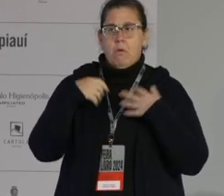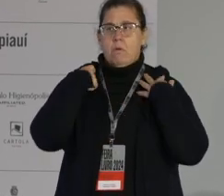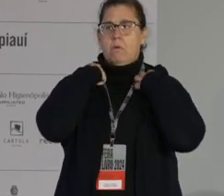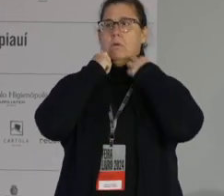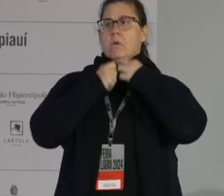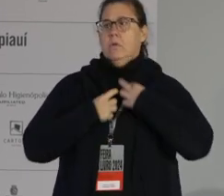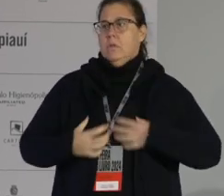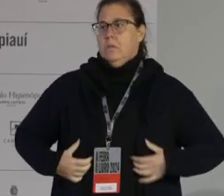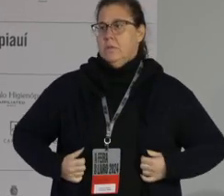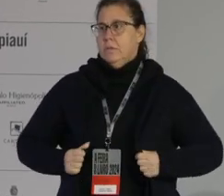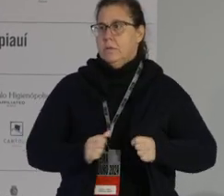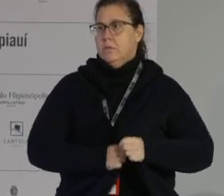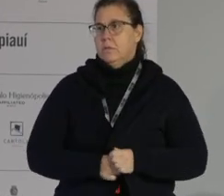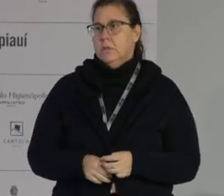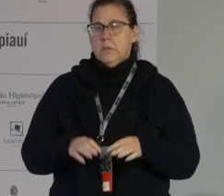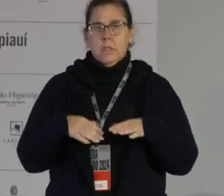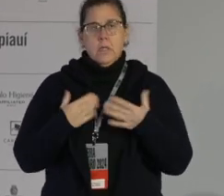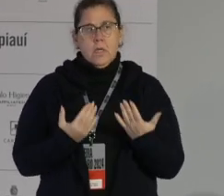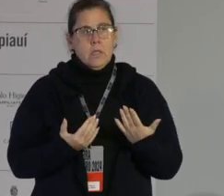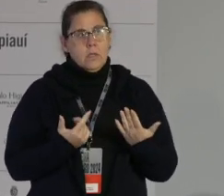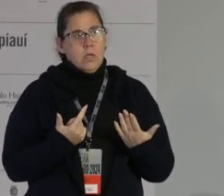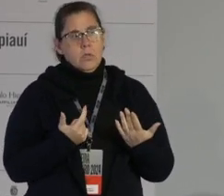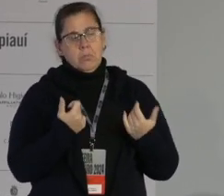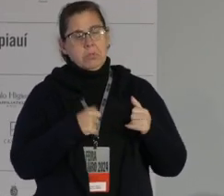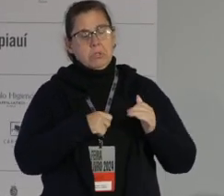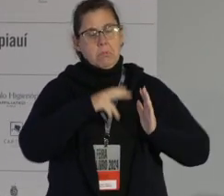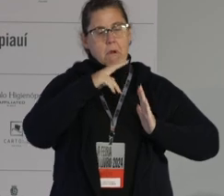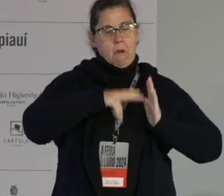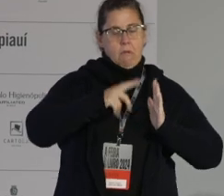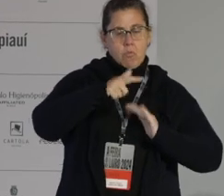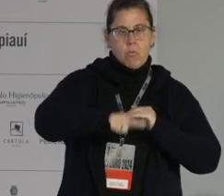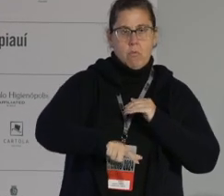livro. Então, eu não diria que seria uma releitura